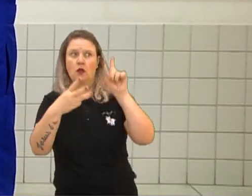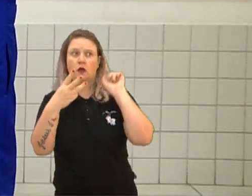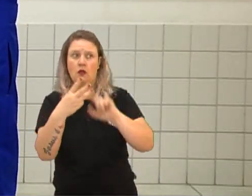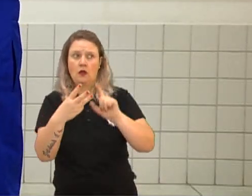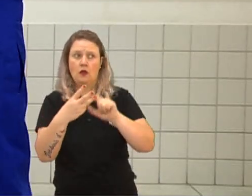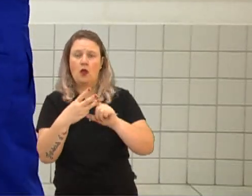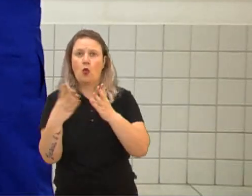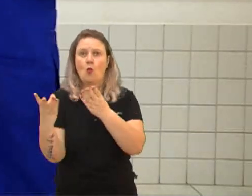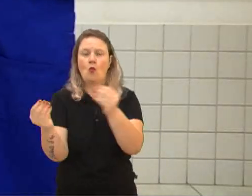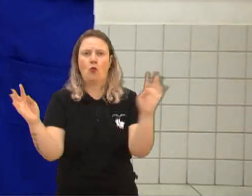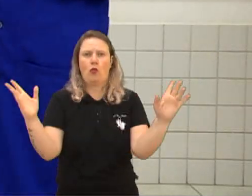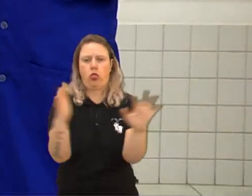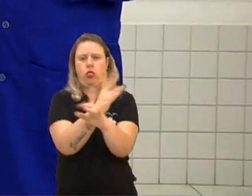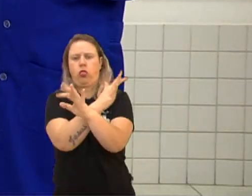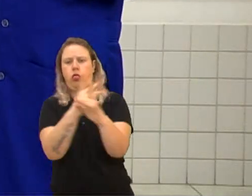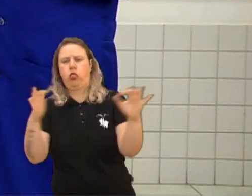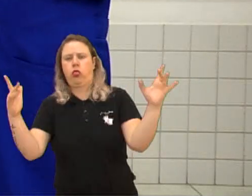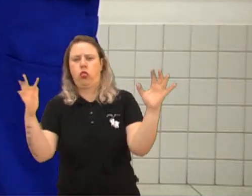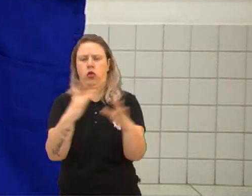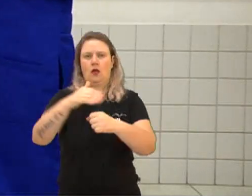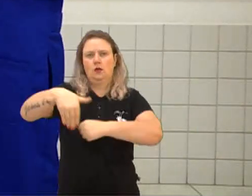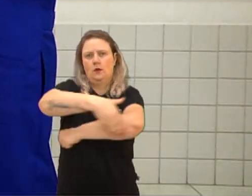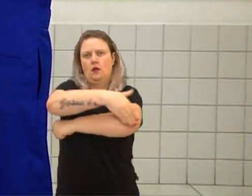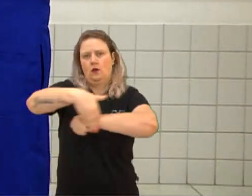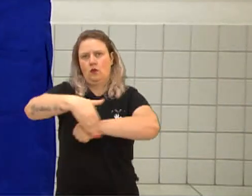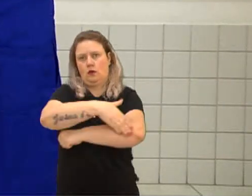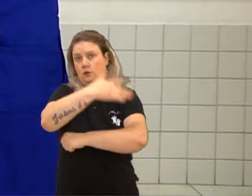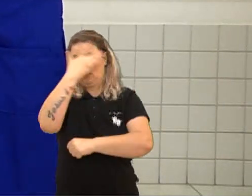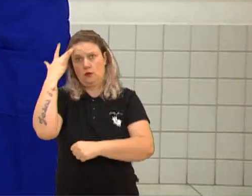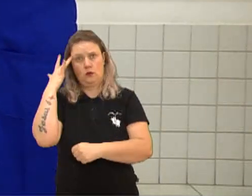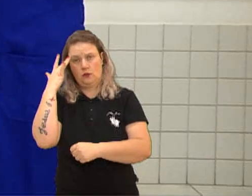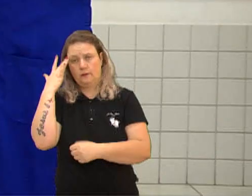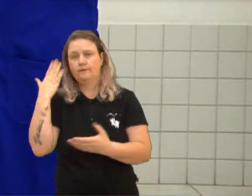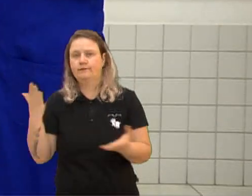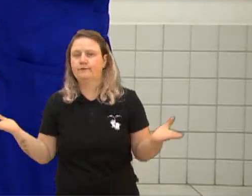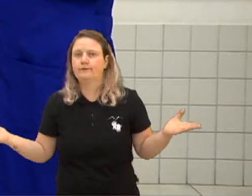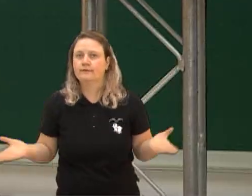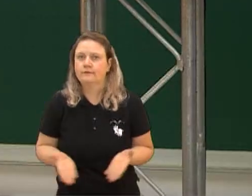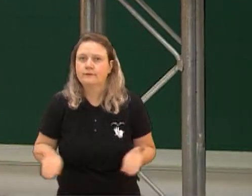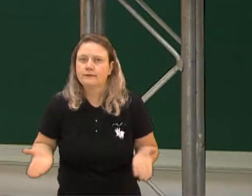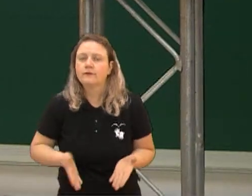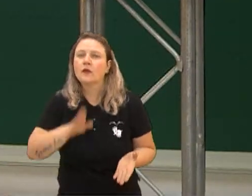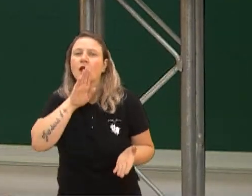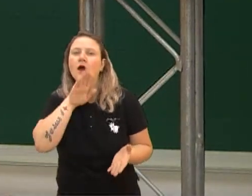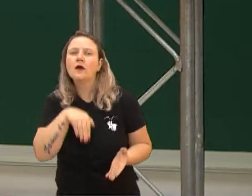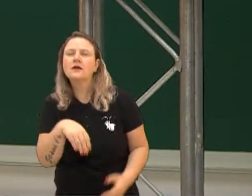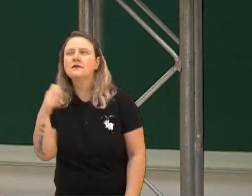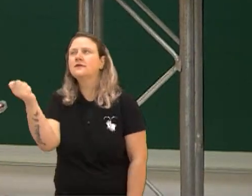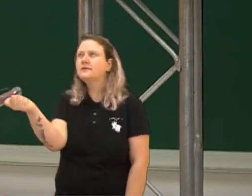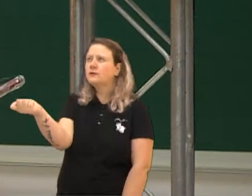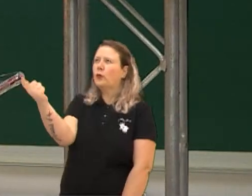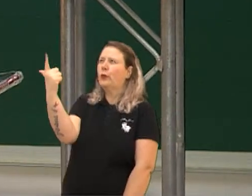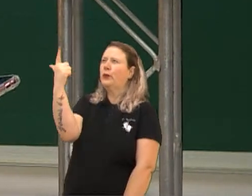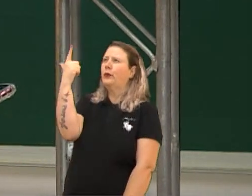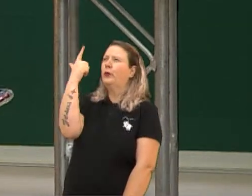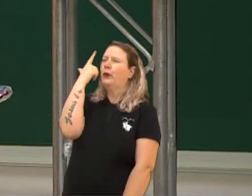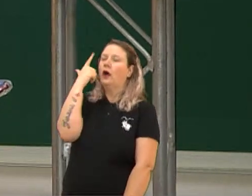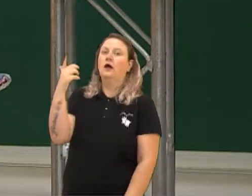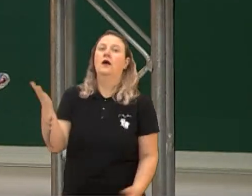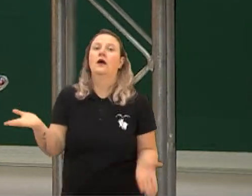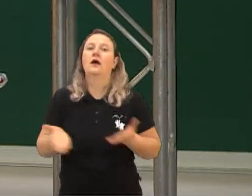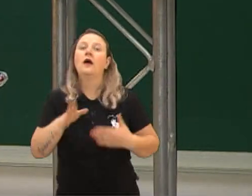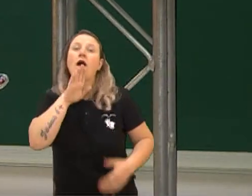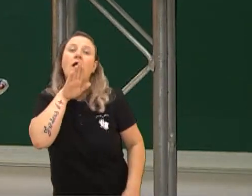professora Rosa? Para a gente concluir a parte do sujeito aqui? Nossa tarde de hoje está muito ensolarada, né? Então, quando eu digo a